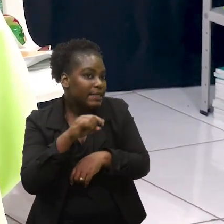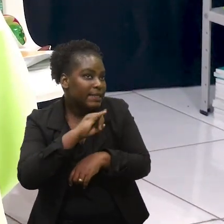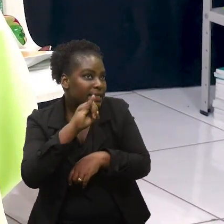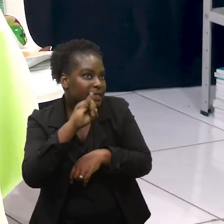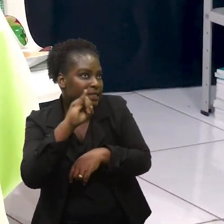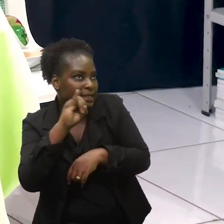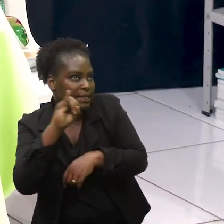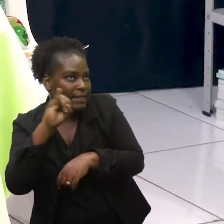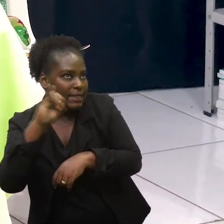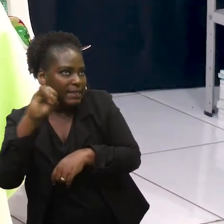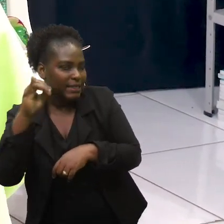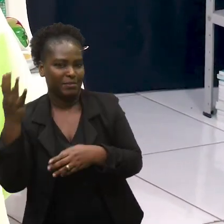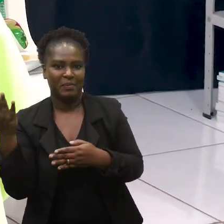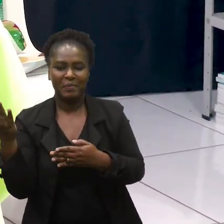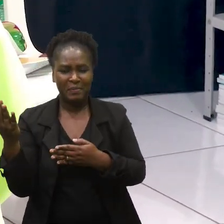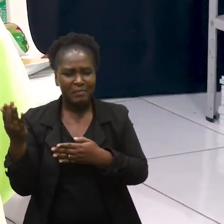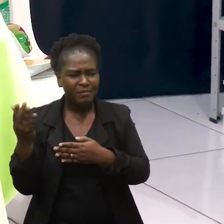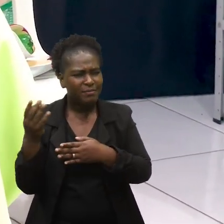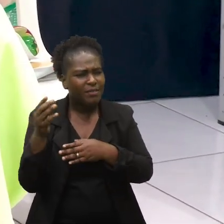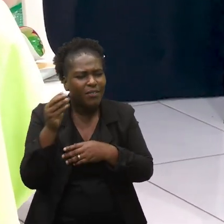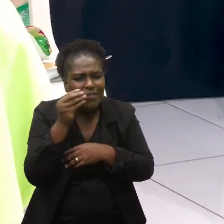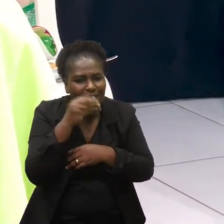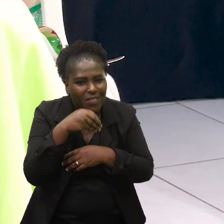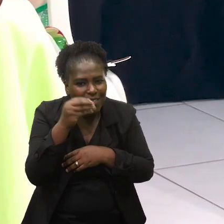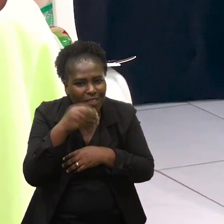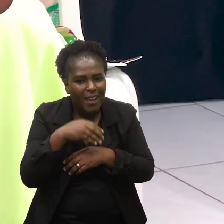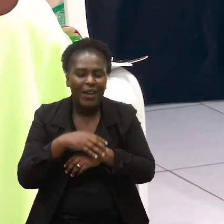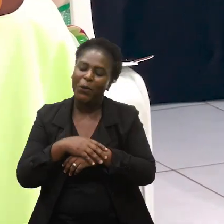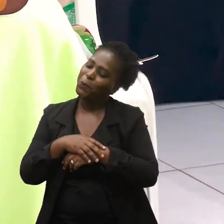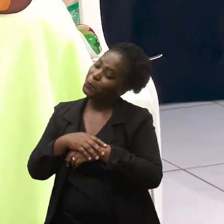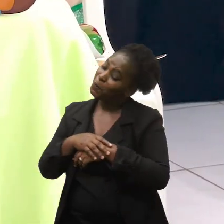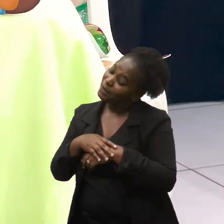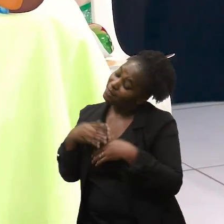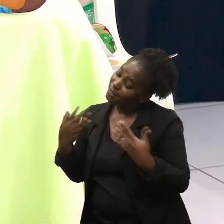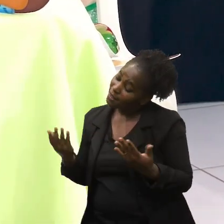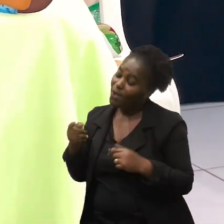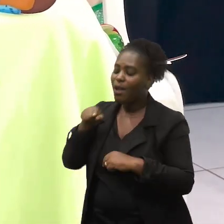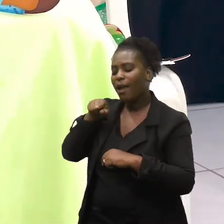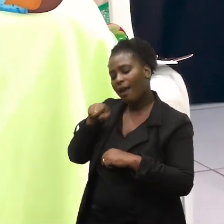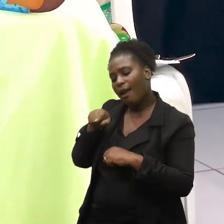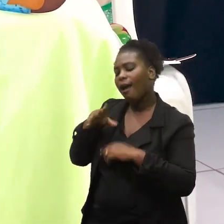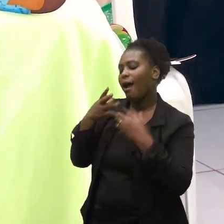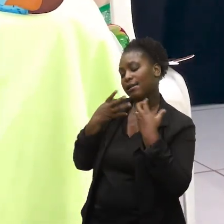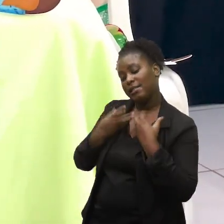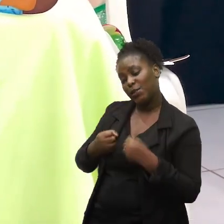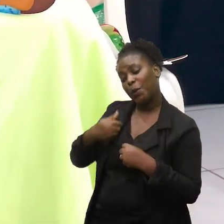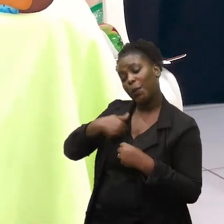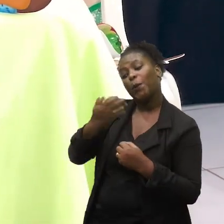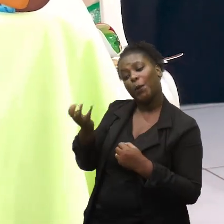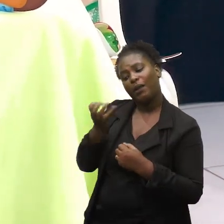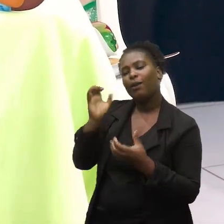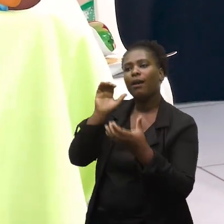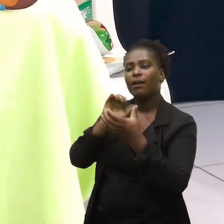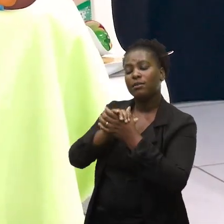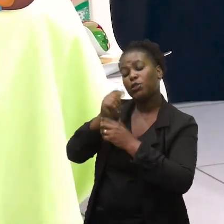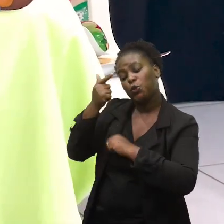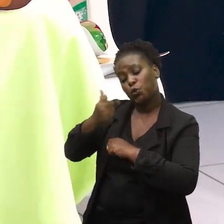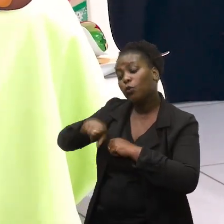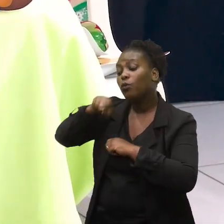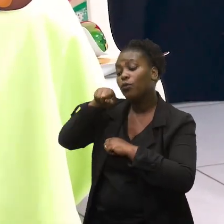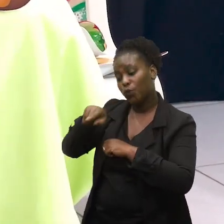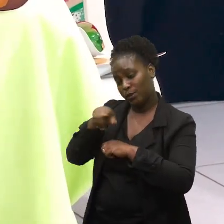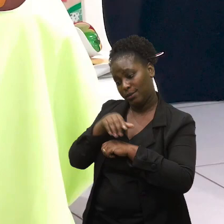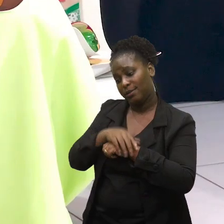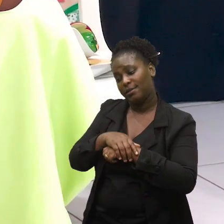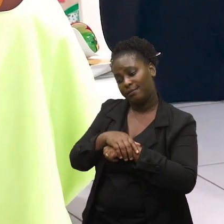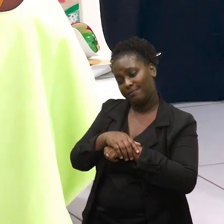Aí ela disse: sim, agora eu vou me casar de novo. Ela foi até o